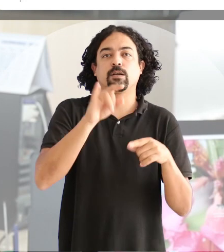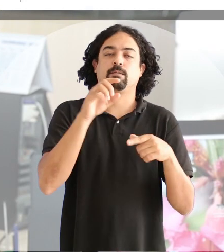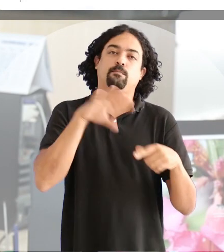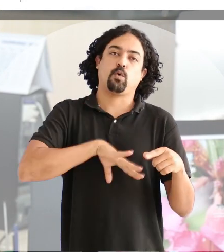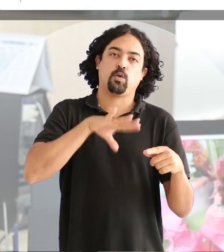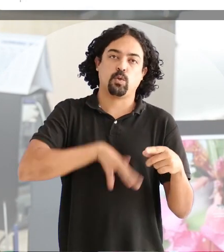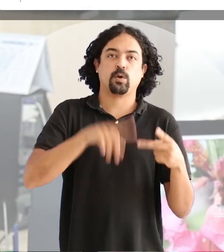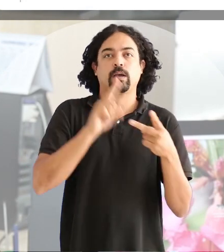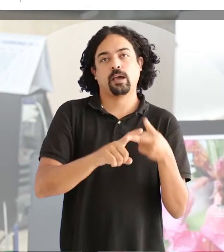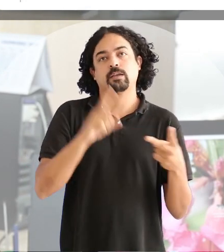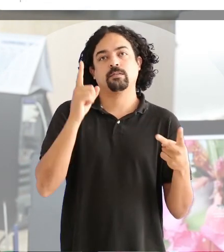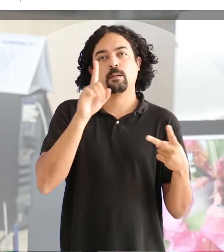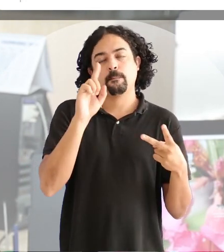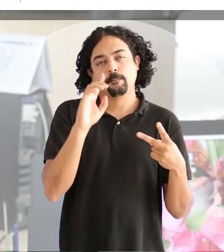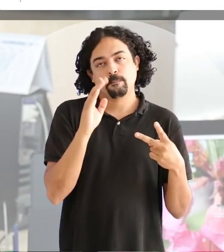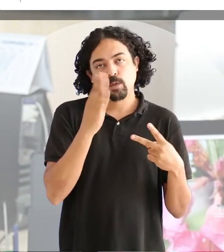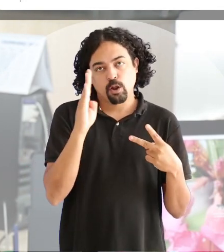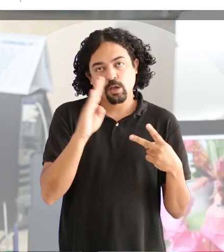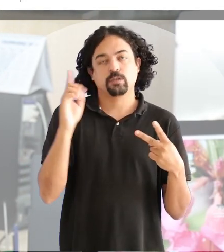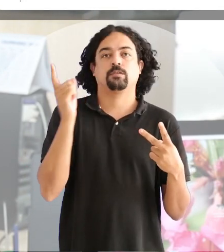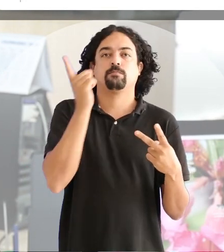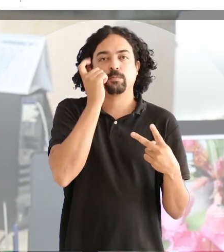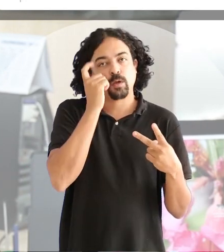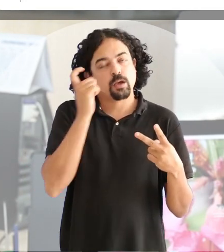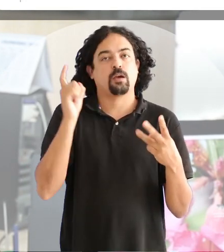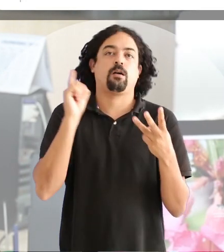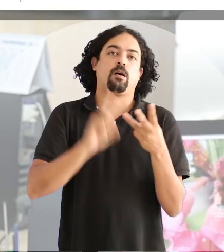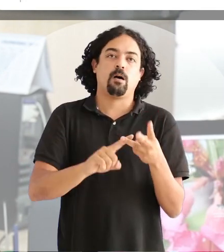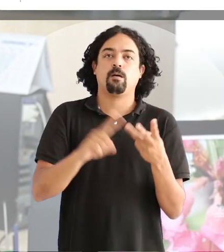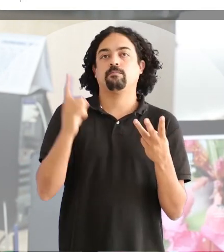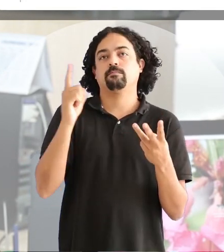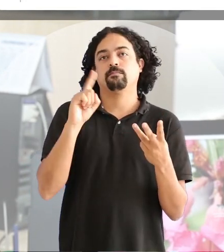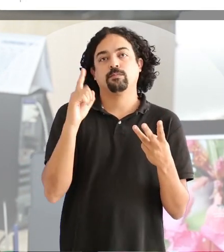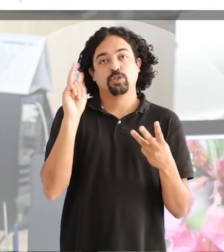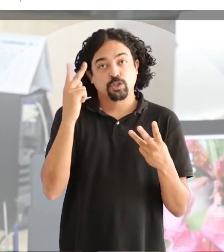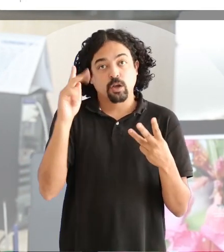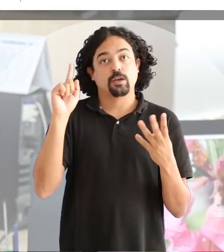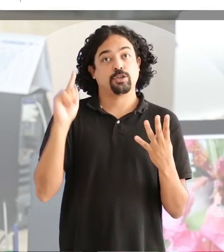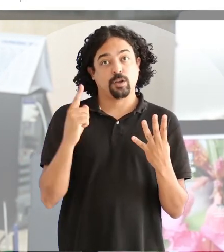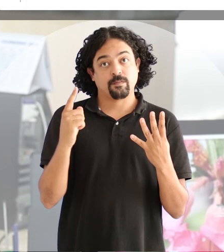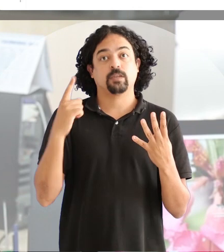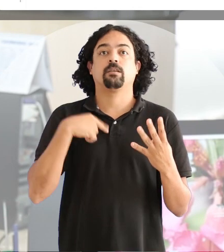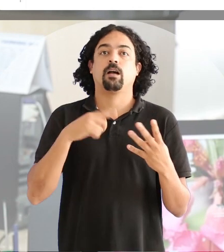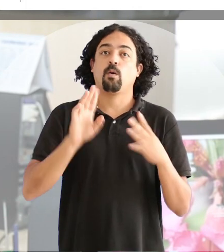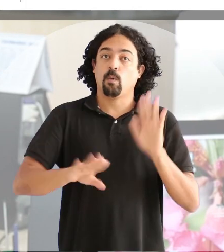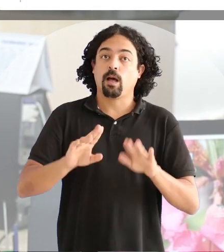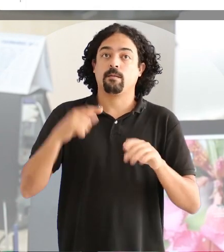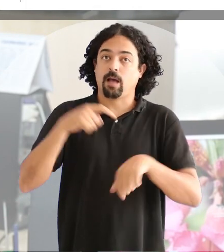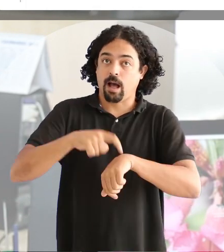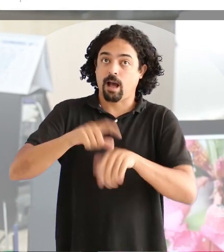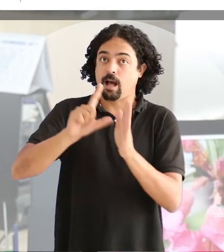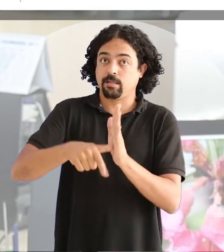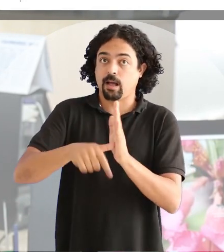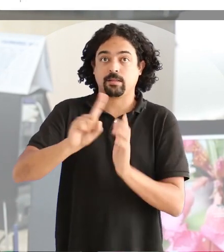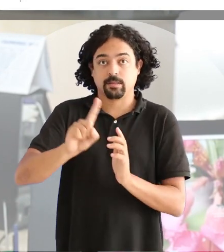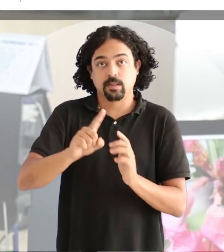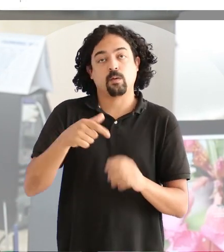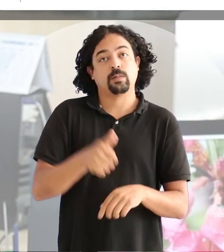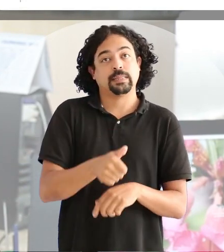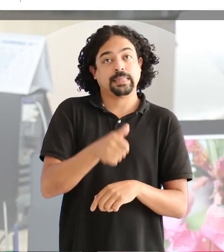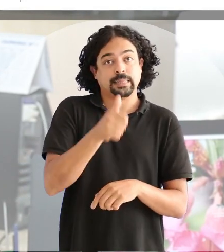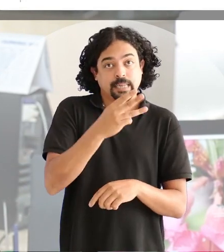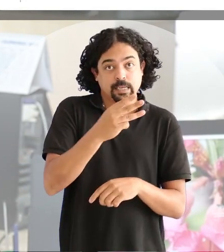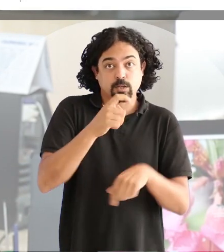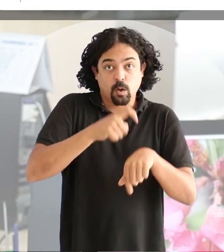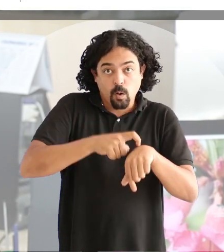espanhol, biologia, física, história e geografia. Ouça as dicas no nosso portal e não se atrase. Os portões serão fechados às 13 horas